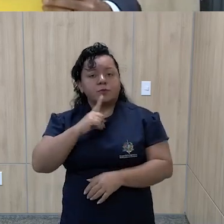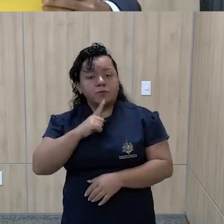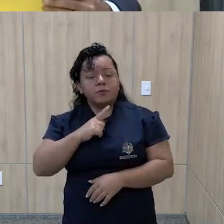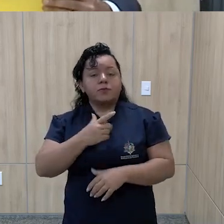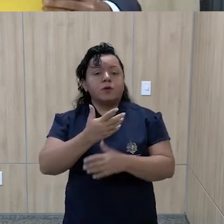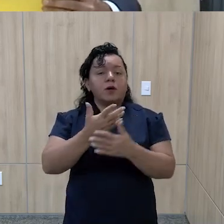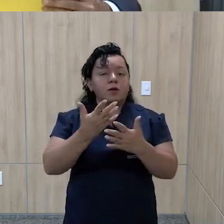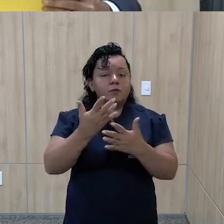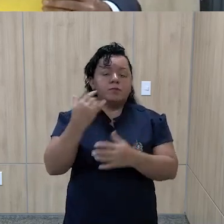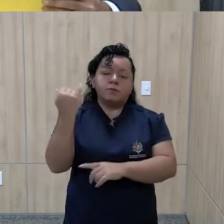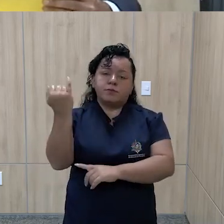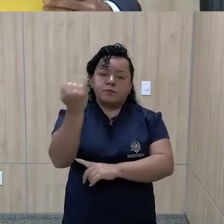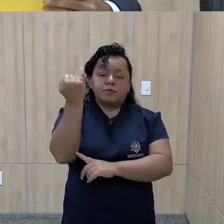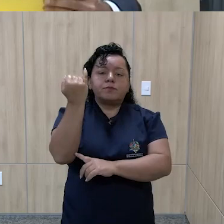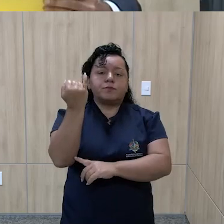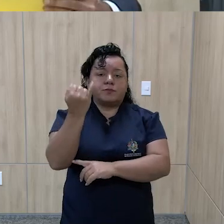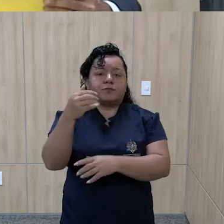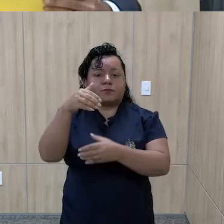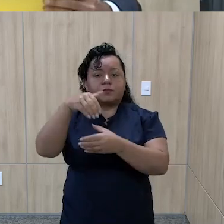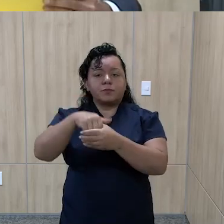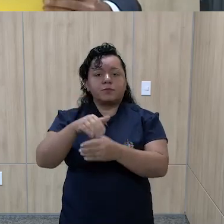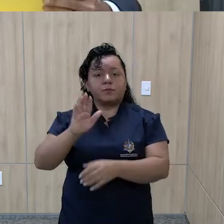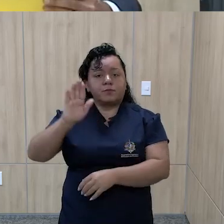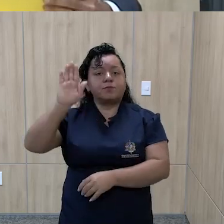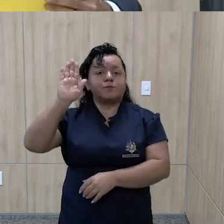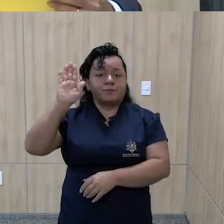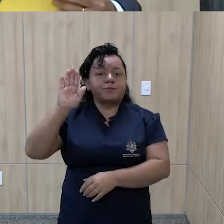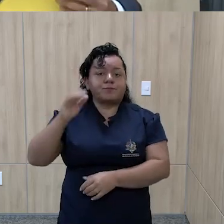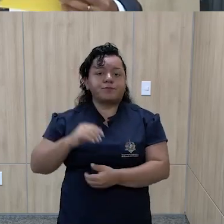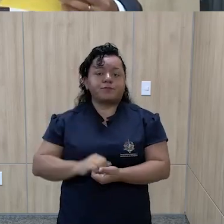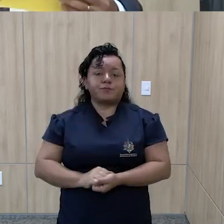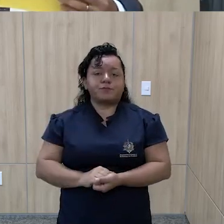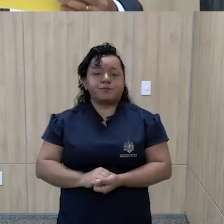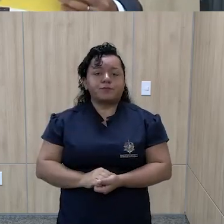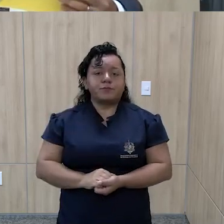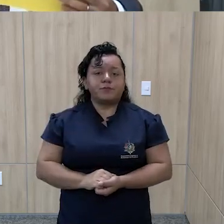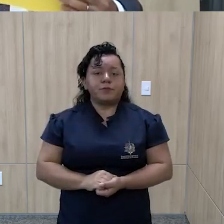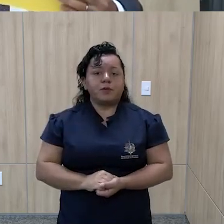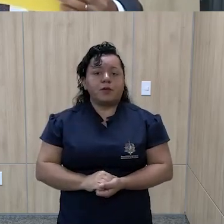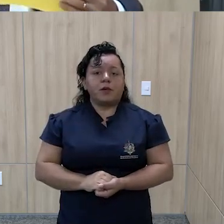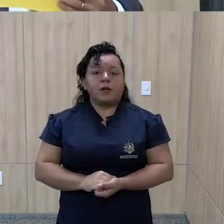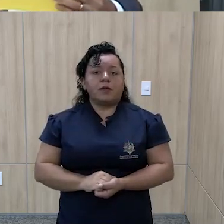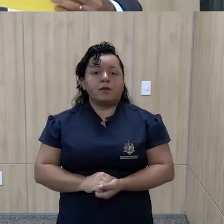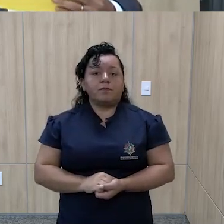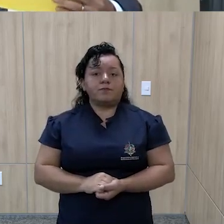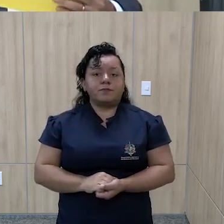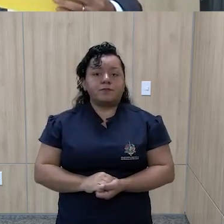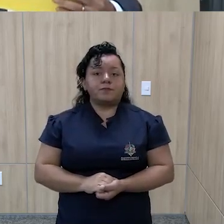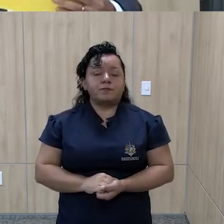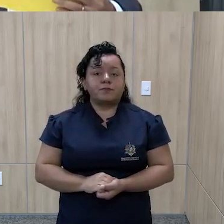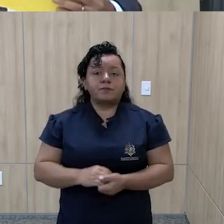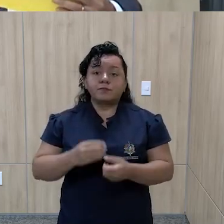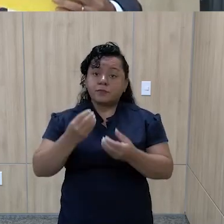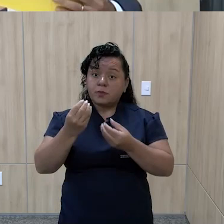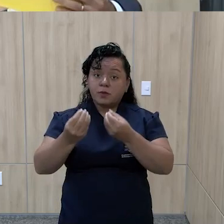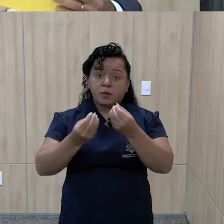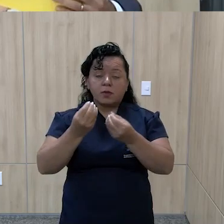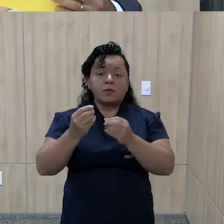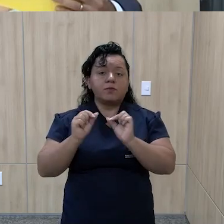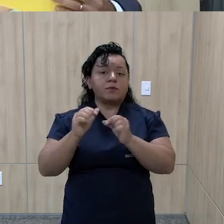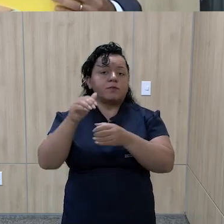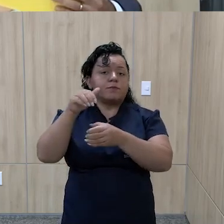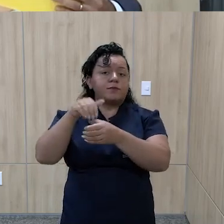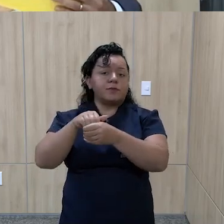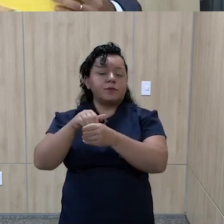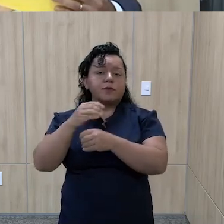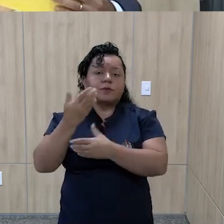suma importância e volto a favorável o autor da matéria já fez a sua manifestação mas reafirma como